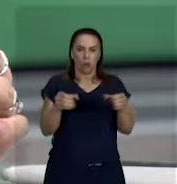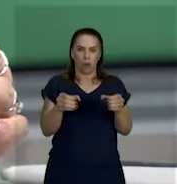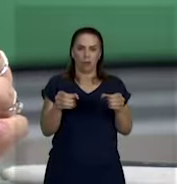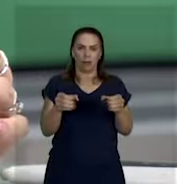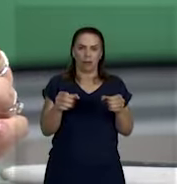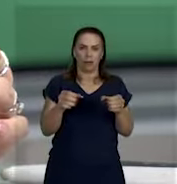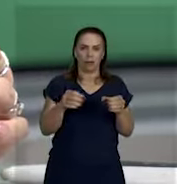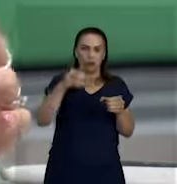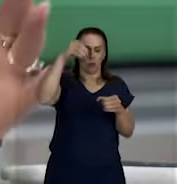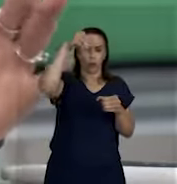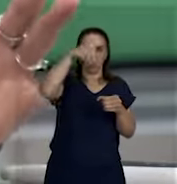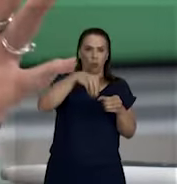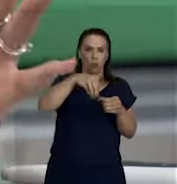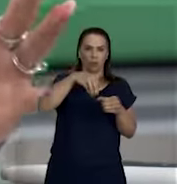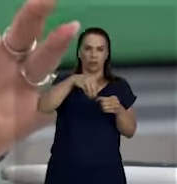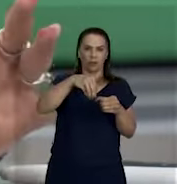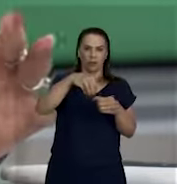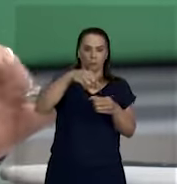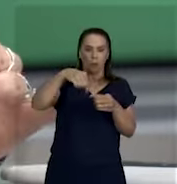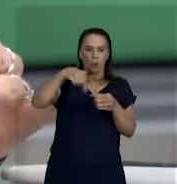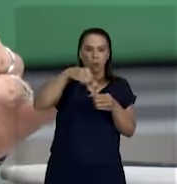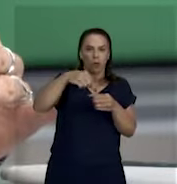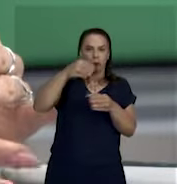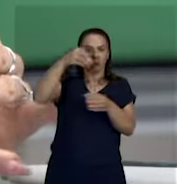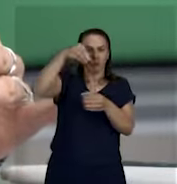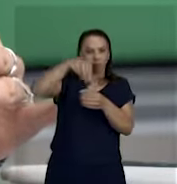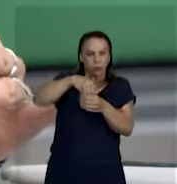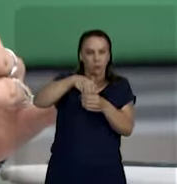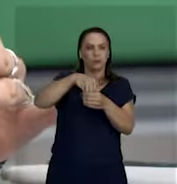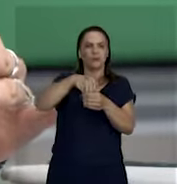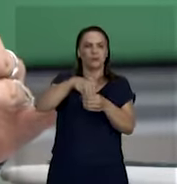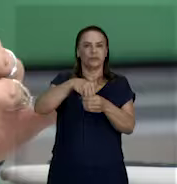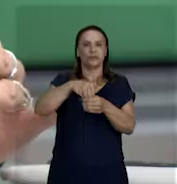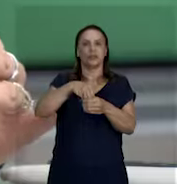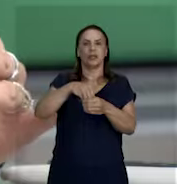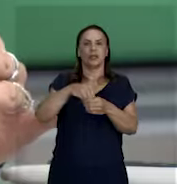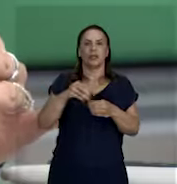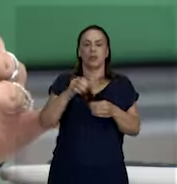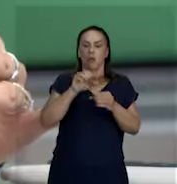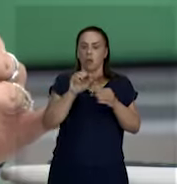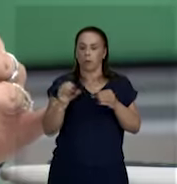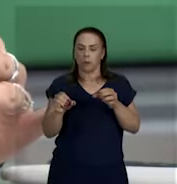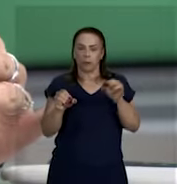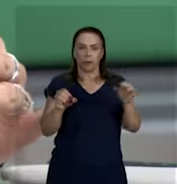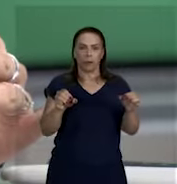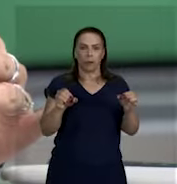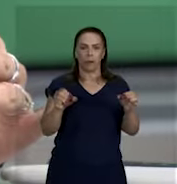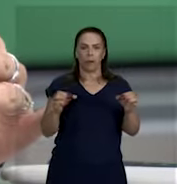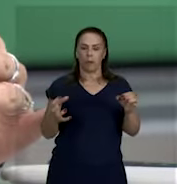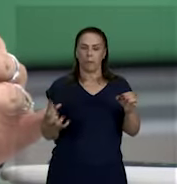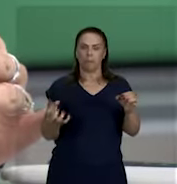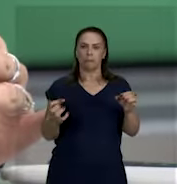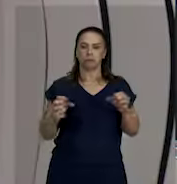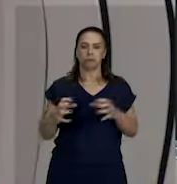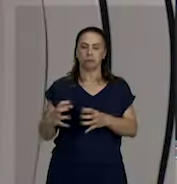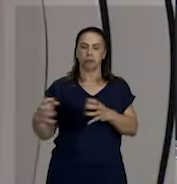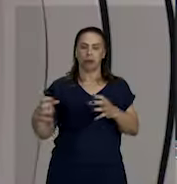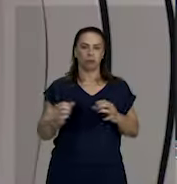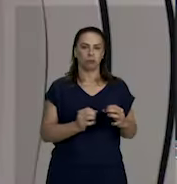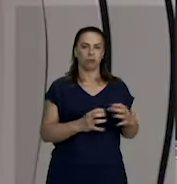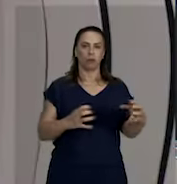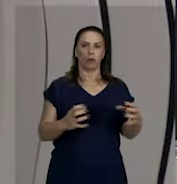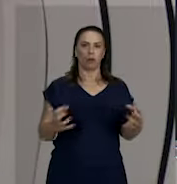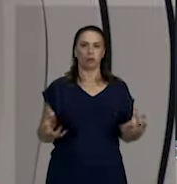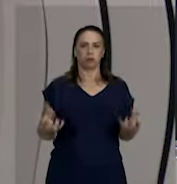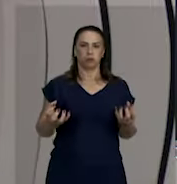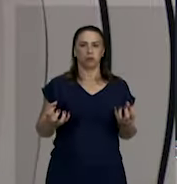E nas laterais de cada caninho, eu coloquei um balão, que vai ser para a gente,